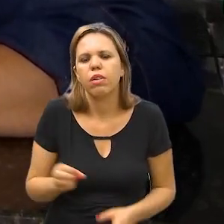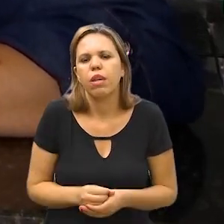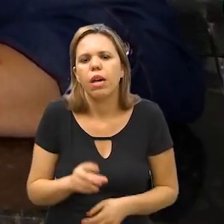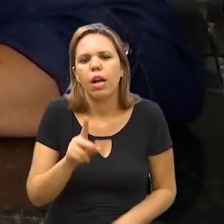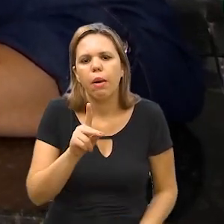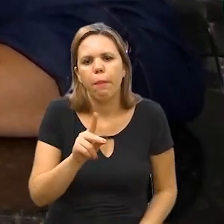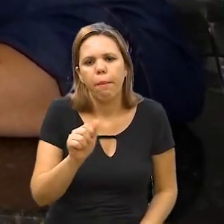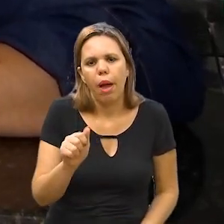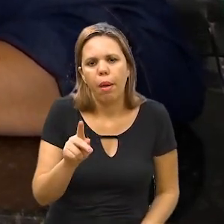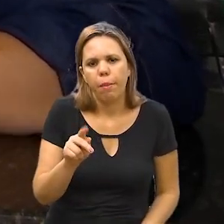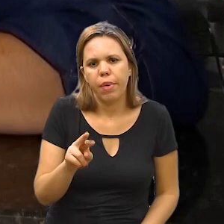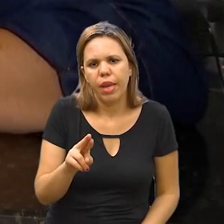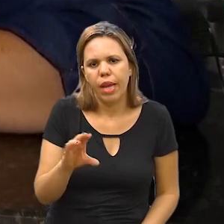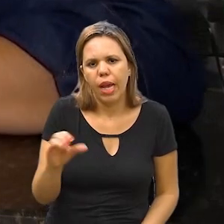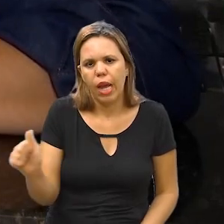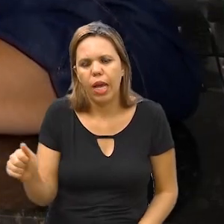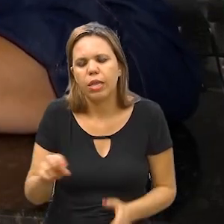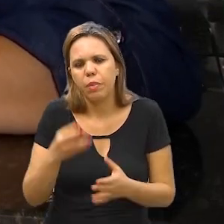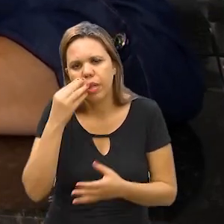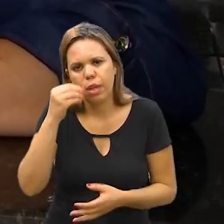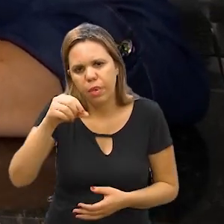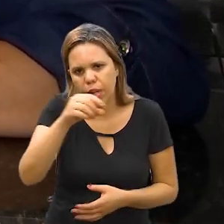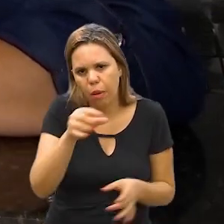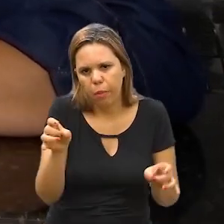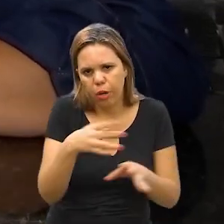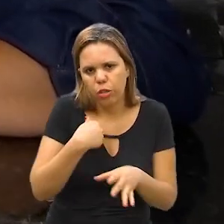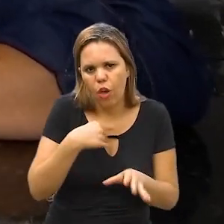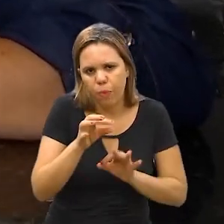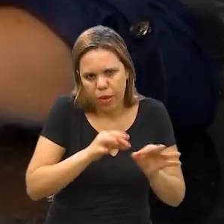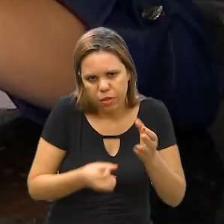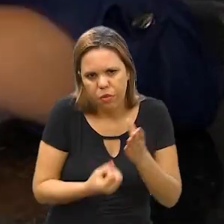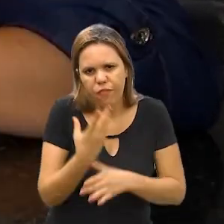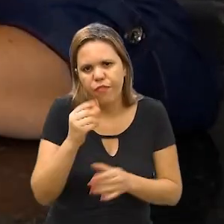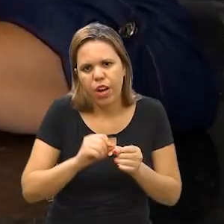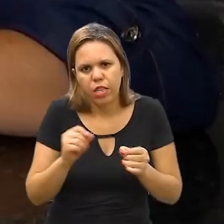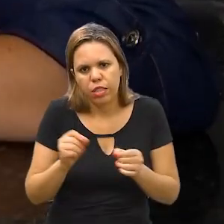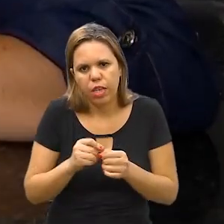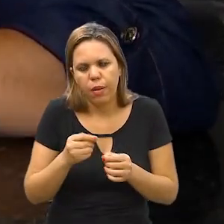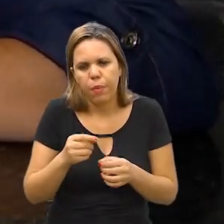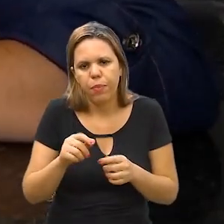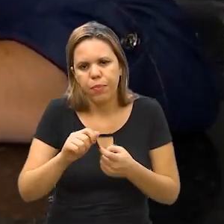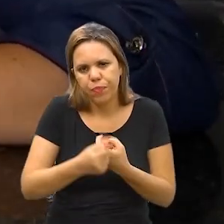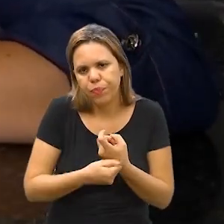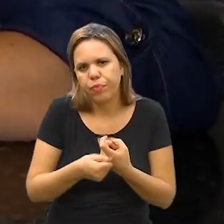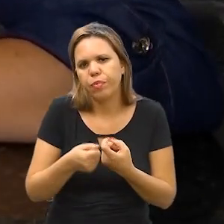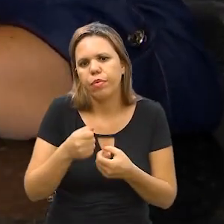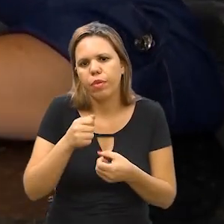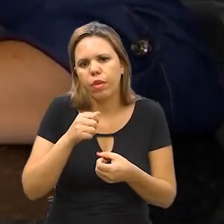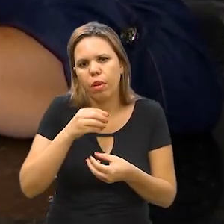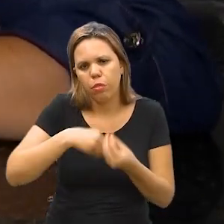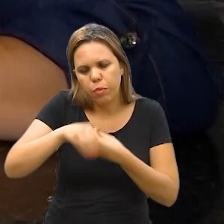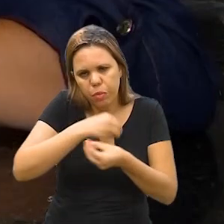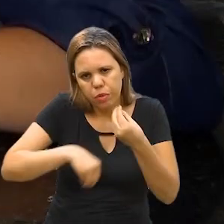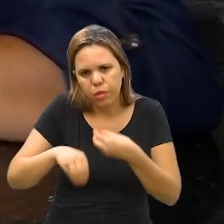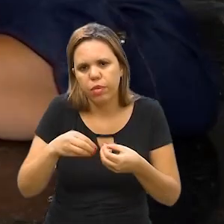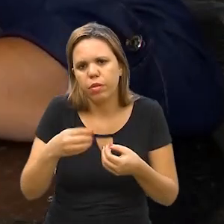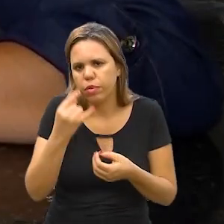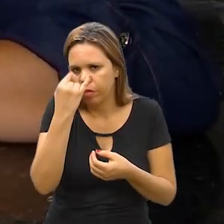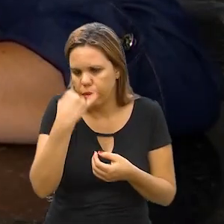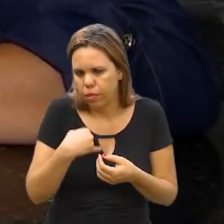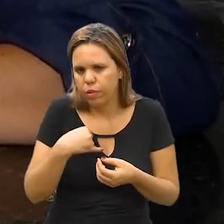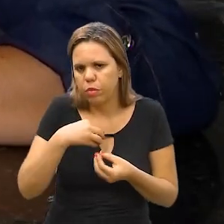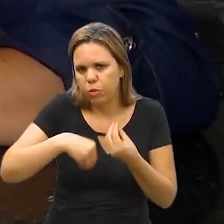né? Tem aqueles temperinhos prontos que eu faço também, que eu pego o alho com a cebola, bato ele, ponho um pouquinho